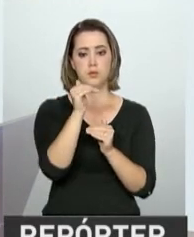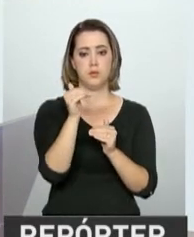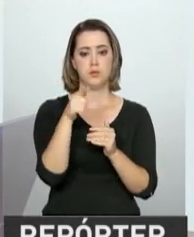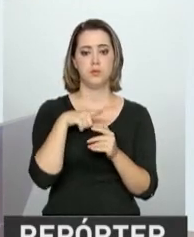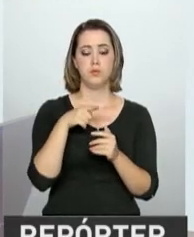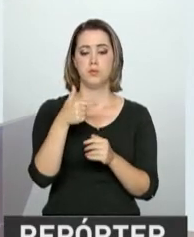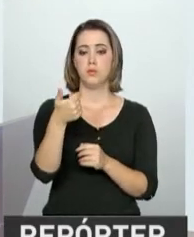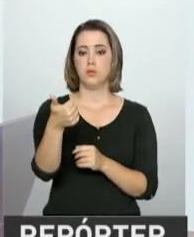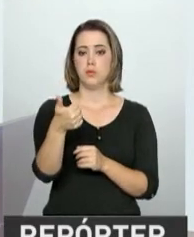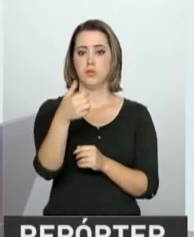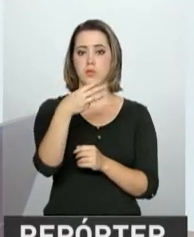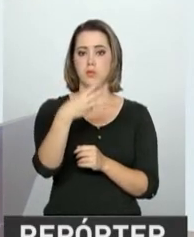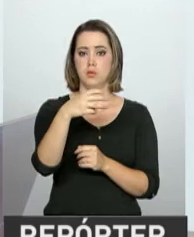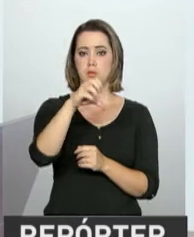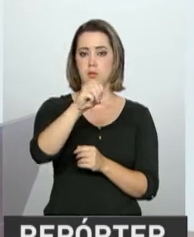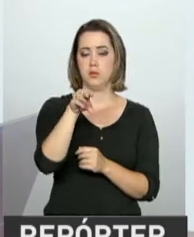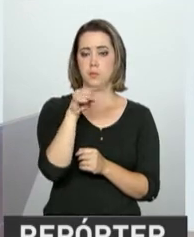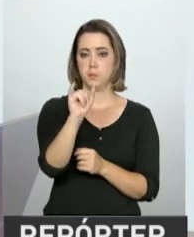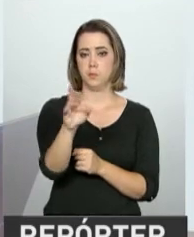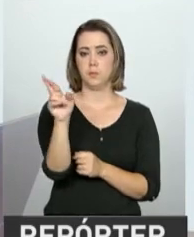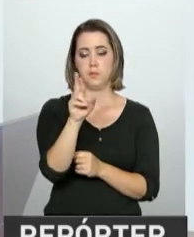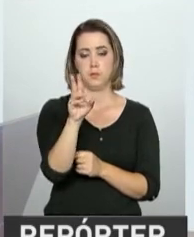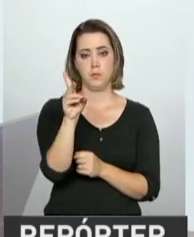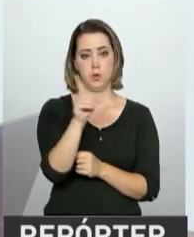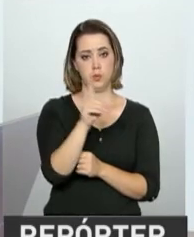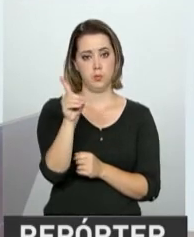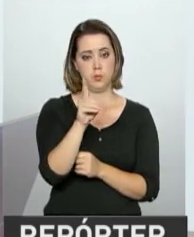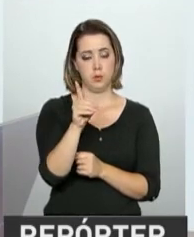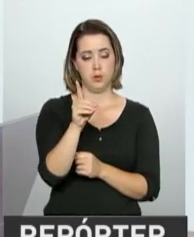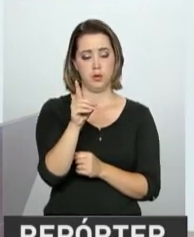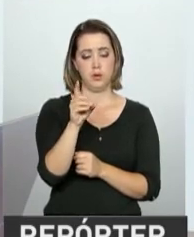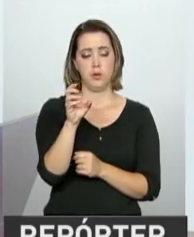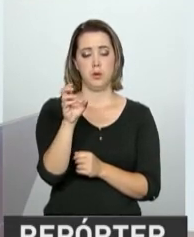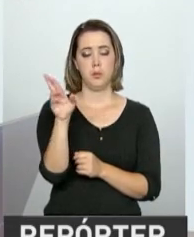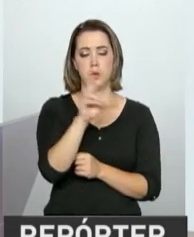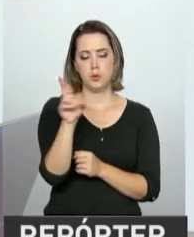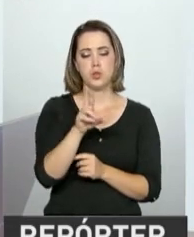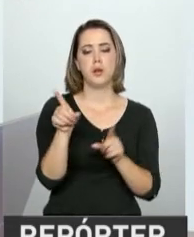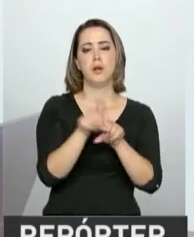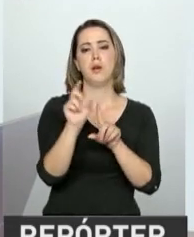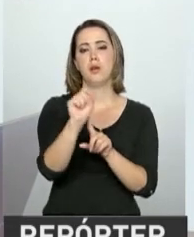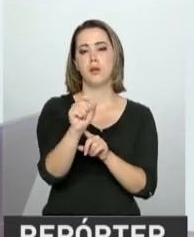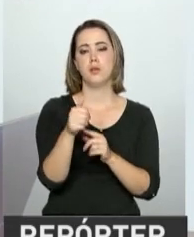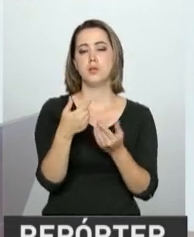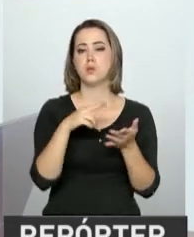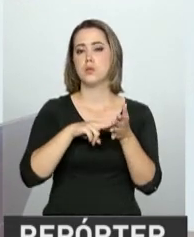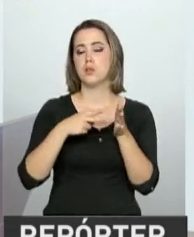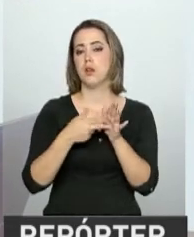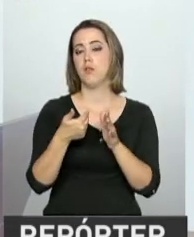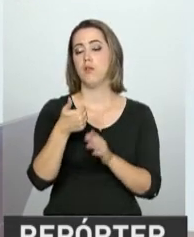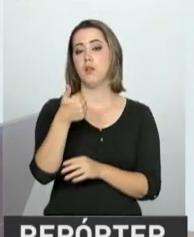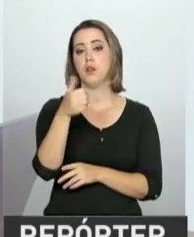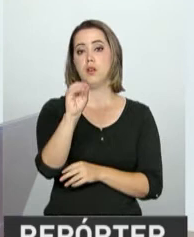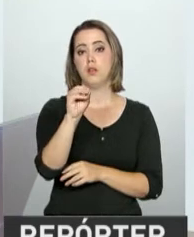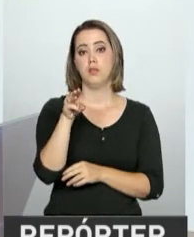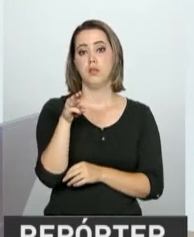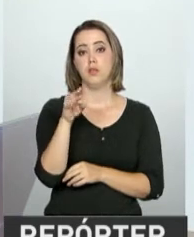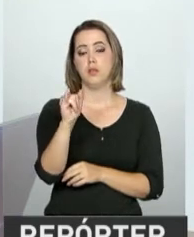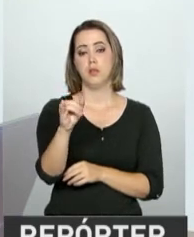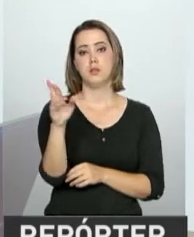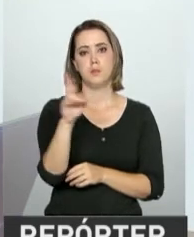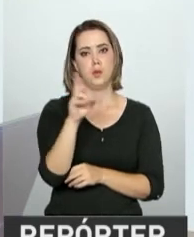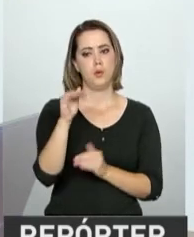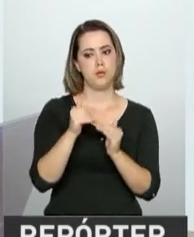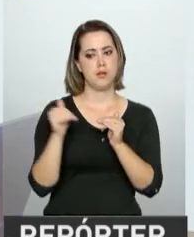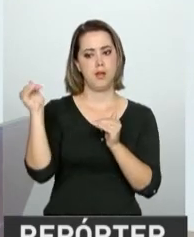orçamento de 139 bilhões, portanto 10 bilhões a mais. É lógico que crise econômica, dificuldade